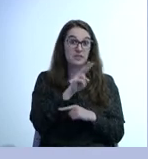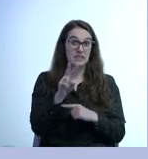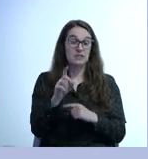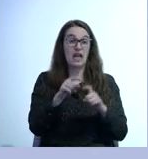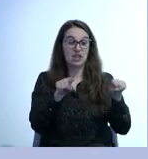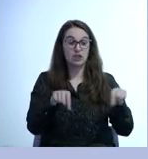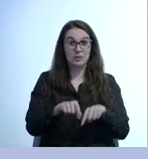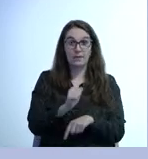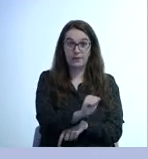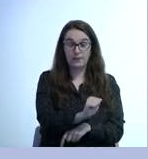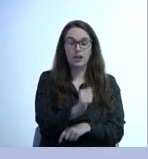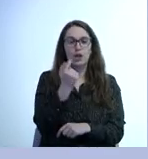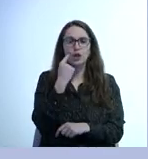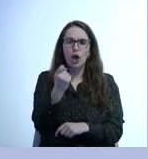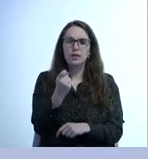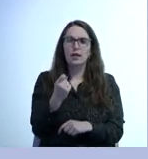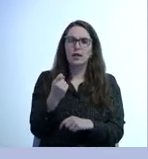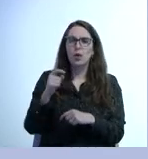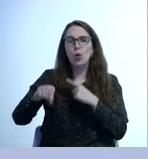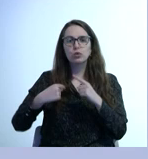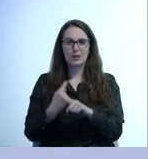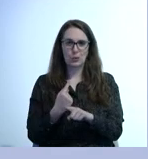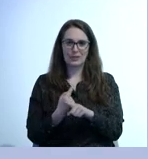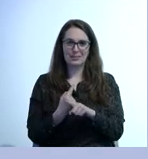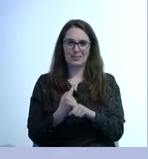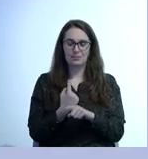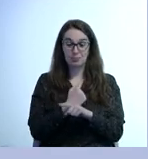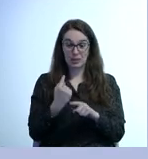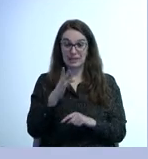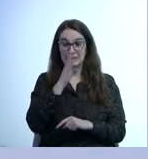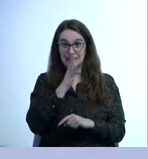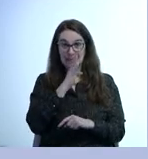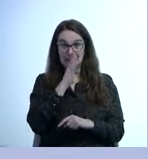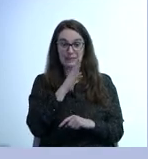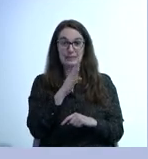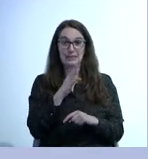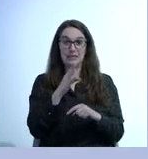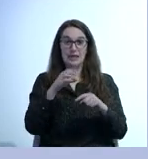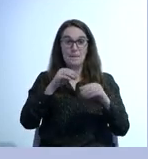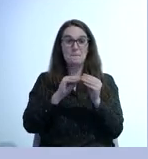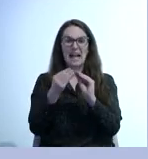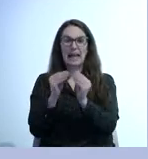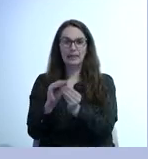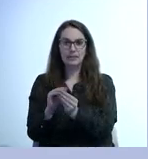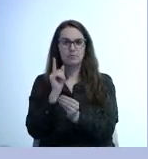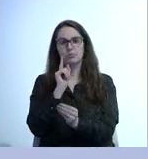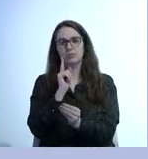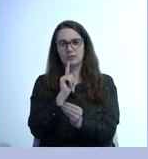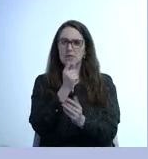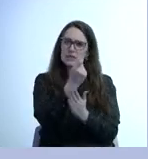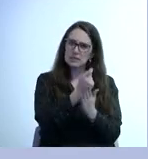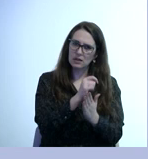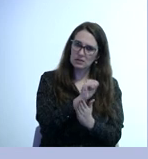próprio ateliê, deparamos-nos com uma outra questão, que é a importância do elemento da maquete, não é?